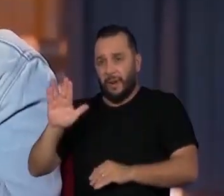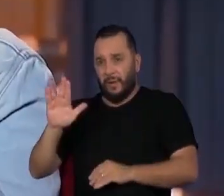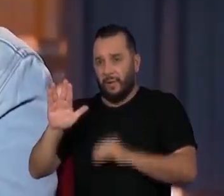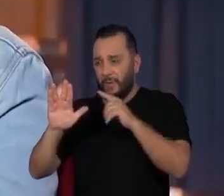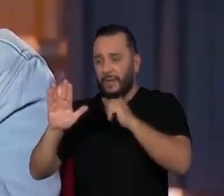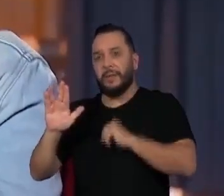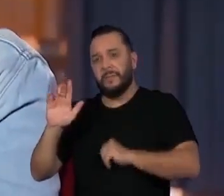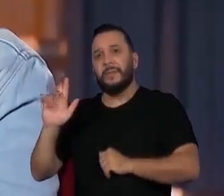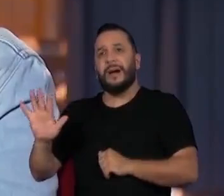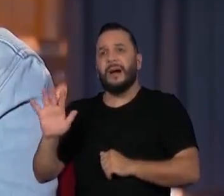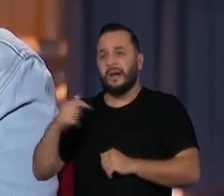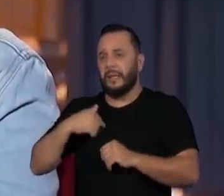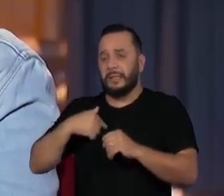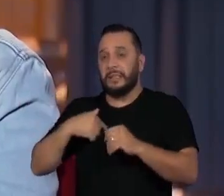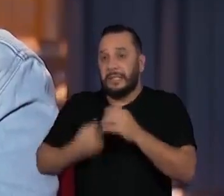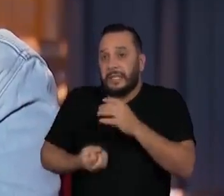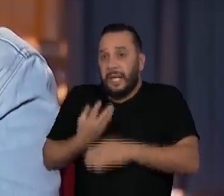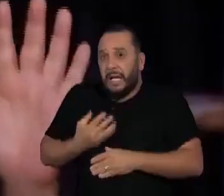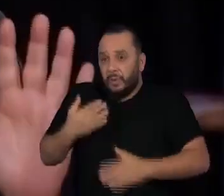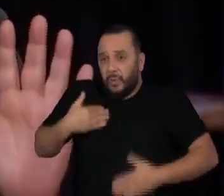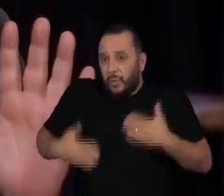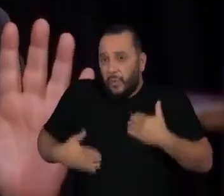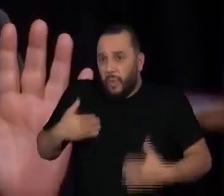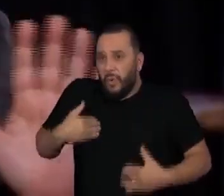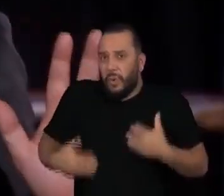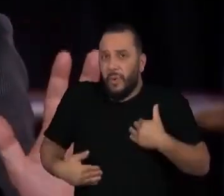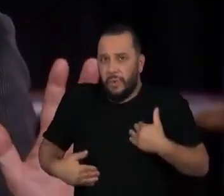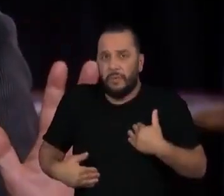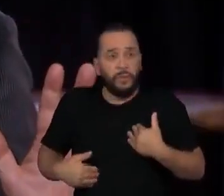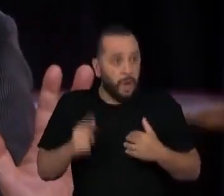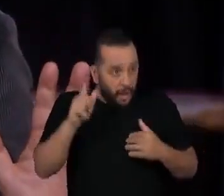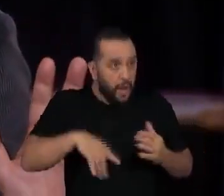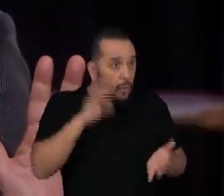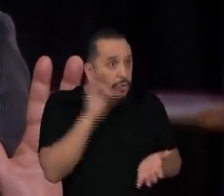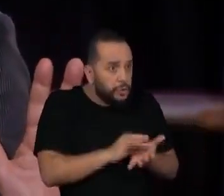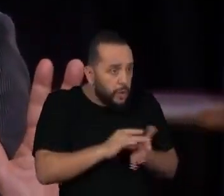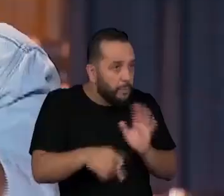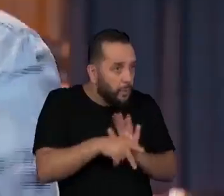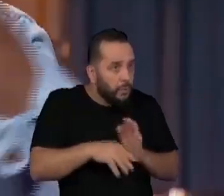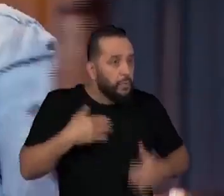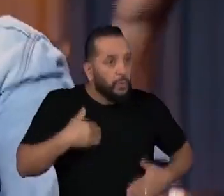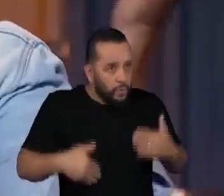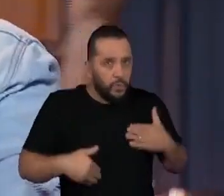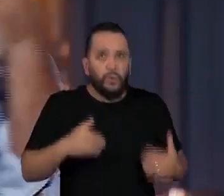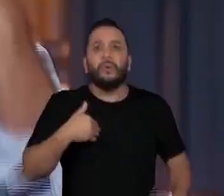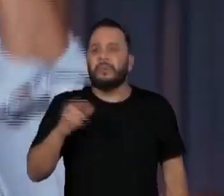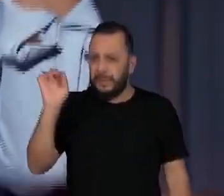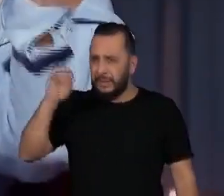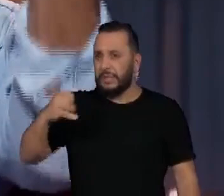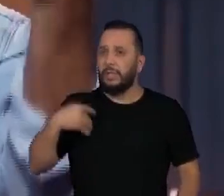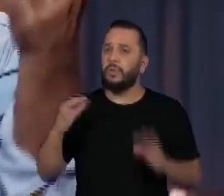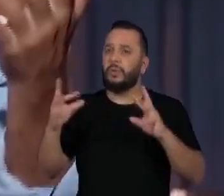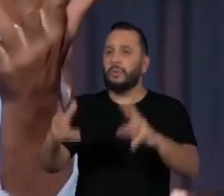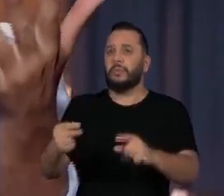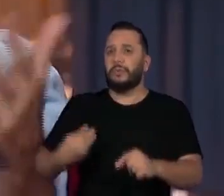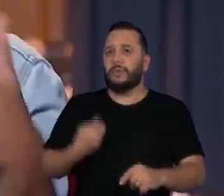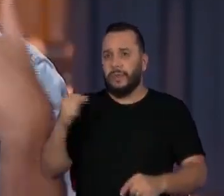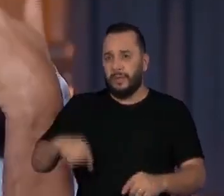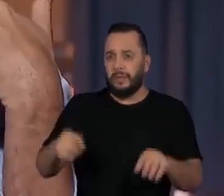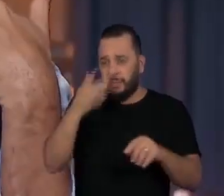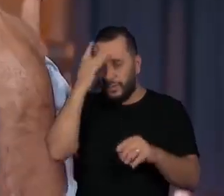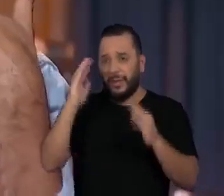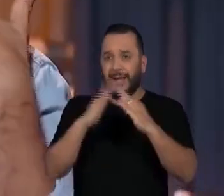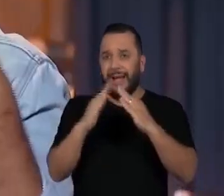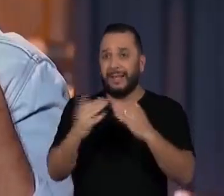produzidas pelos vendo aqui na nossa o produto pelo próprio pelo próprio corpo Originalmente original fábrica de todos nós todo mundo que tá aqui nesse instante todo mundo tá em casa